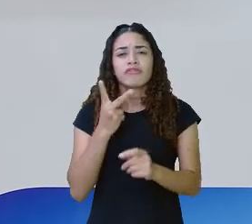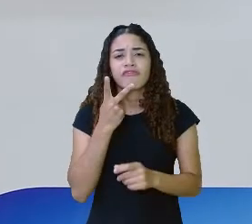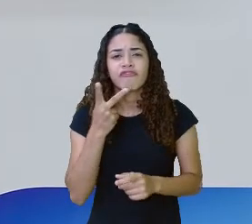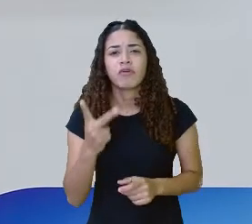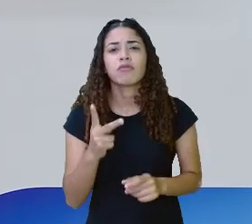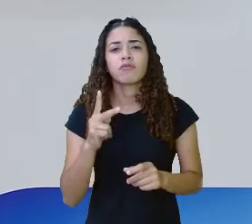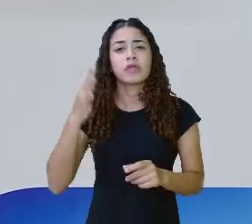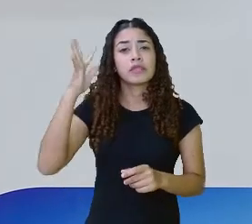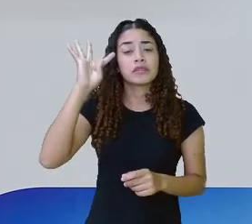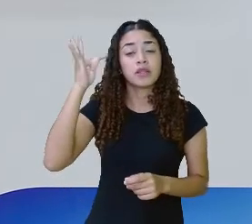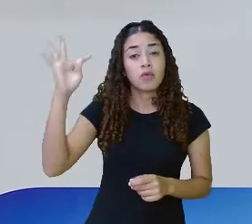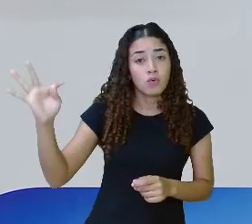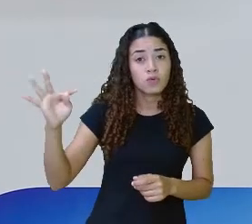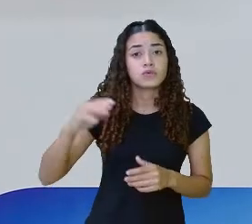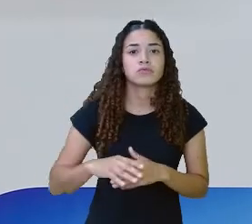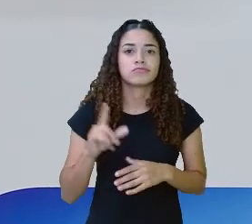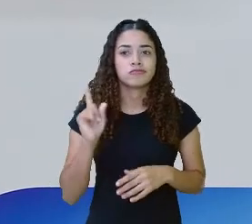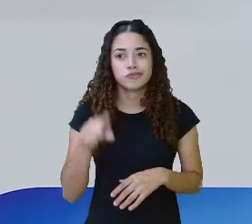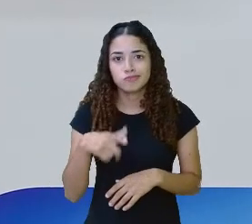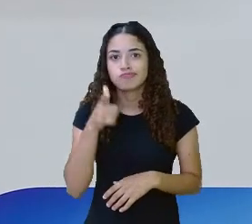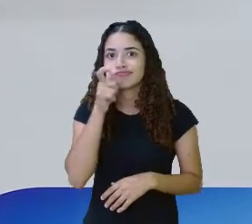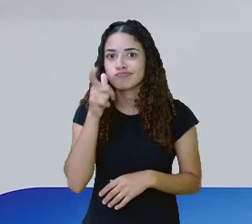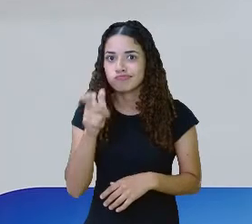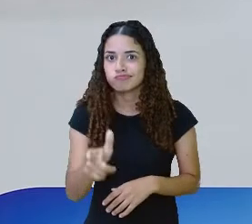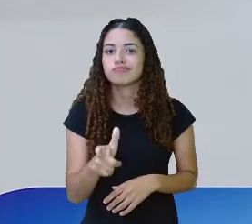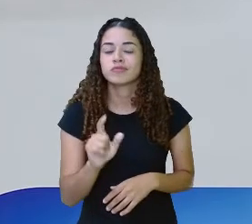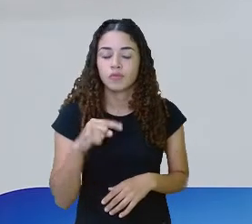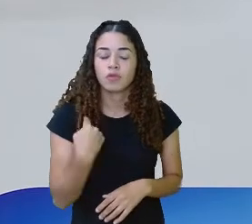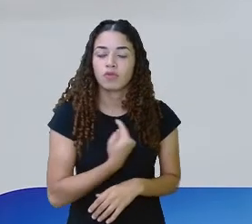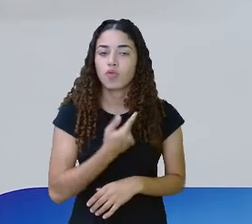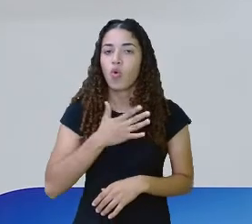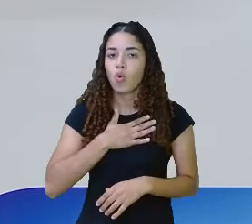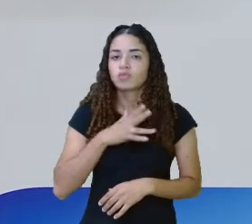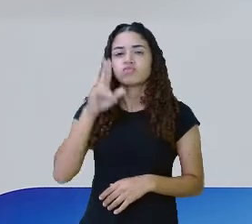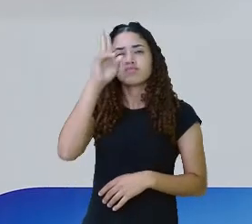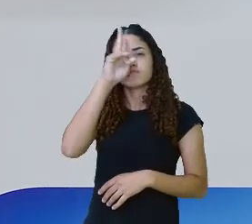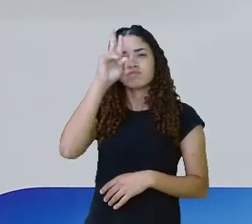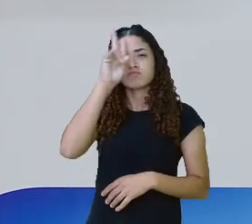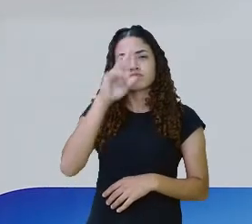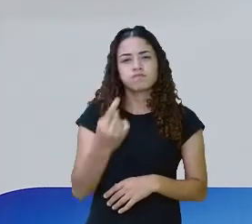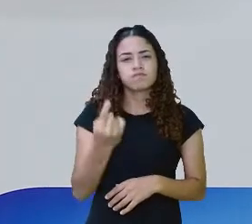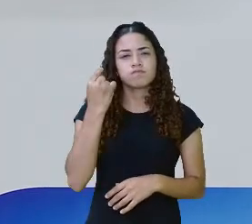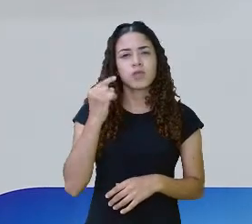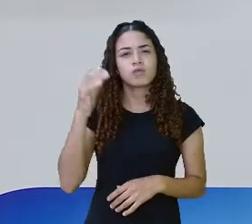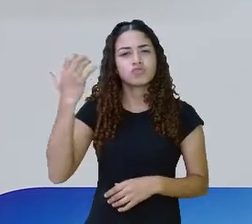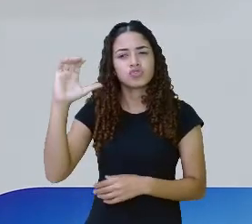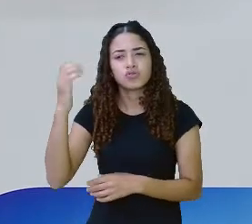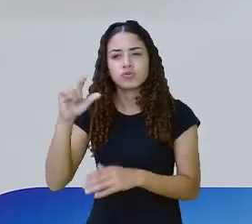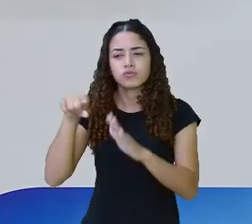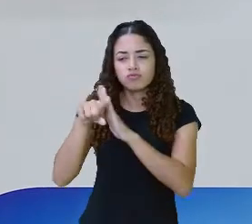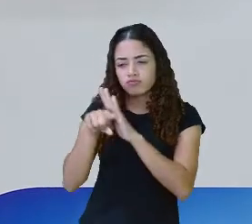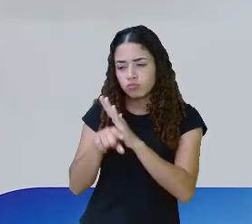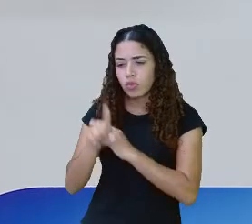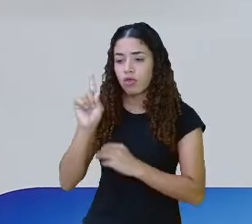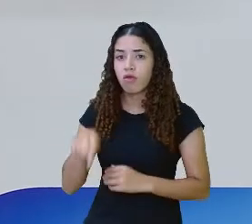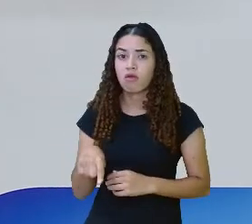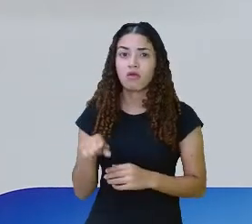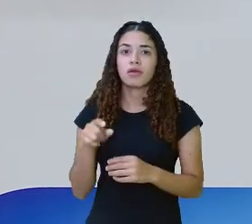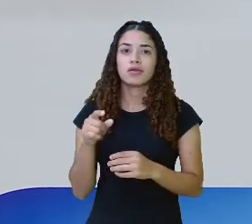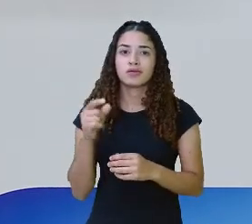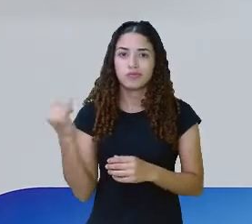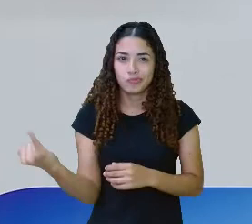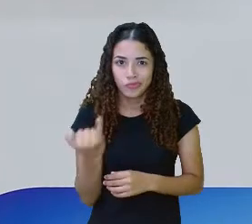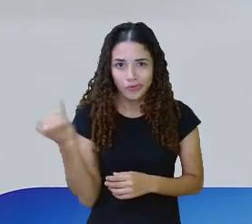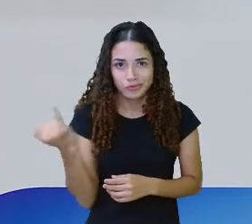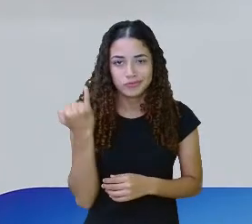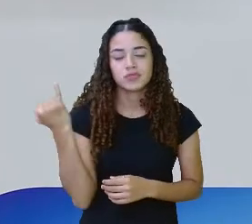essa teoria. Mas é muito impressionante e a gente sempre gosta de relembrar, né, professora Isabel, que os cientistas são muito importantes. E